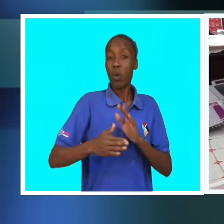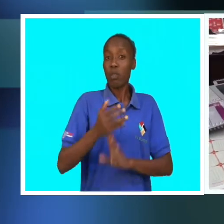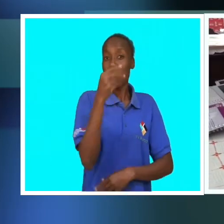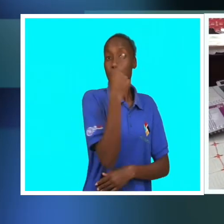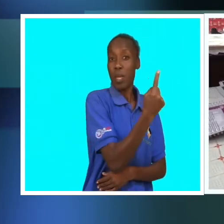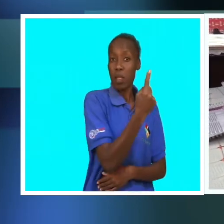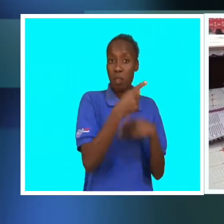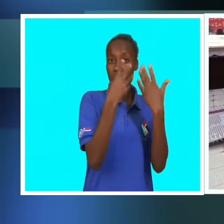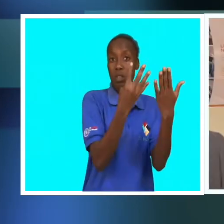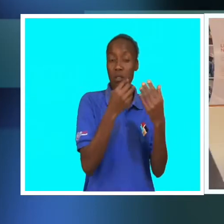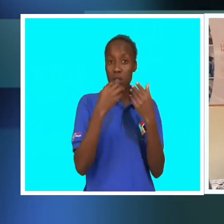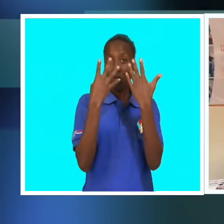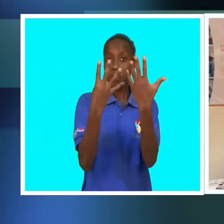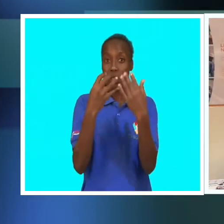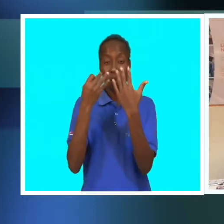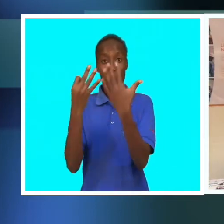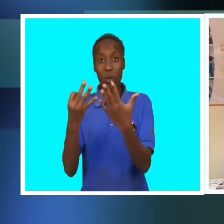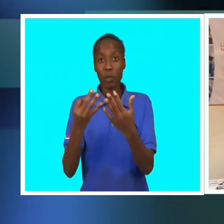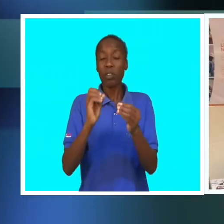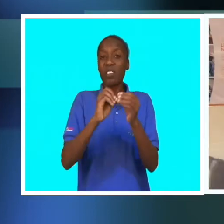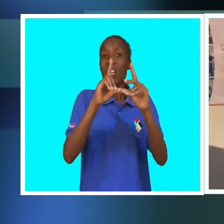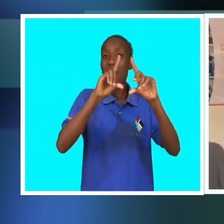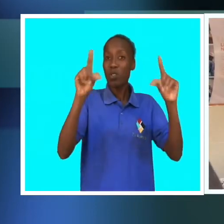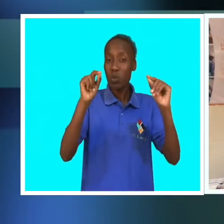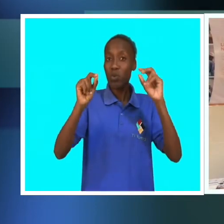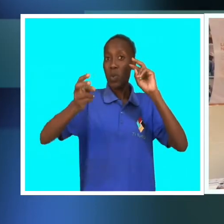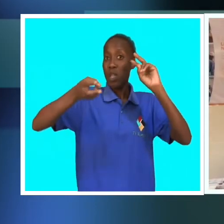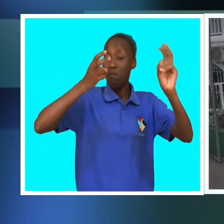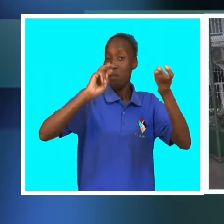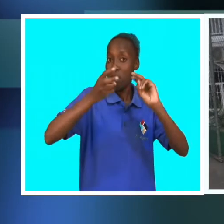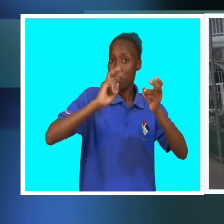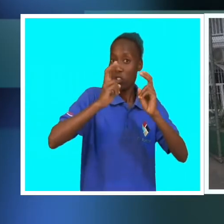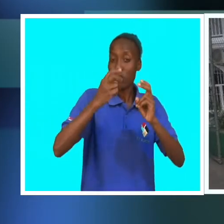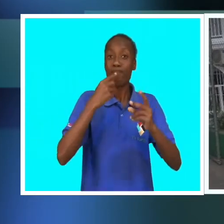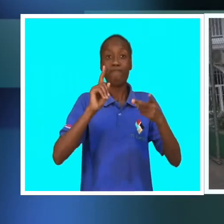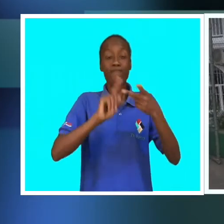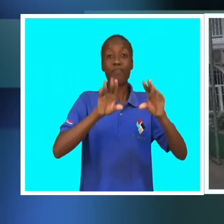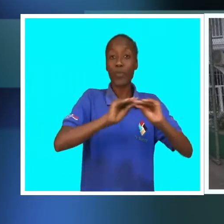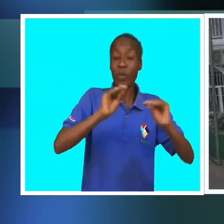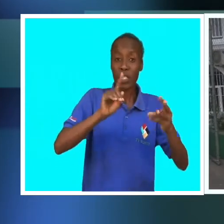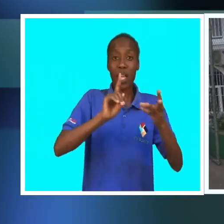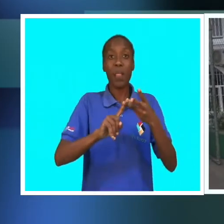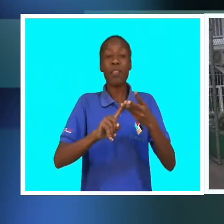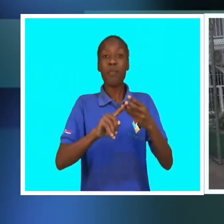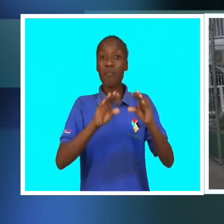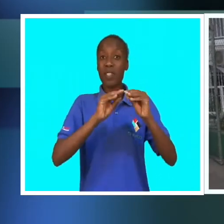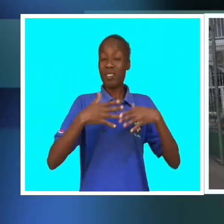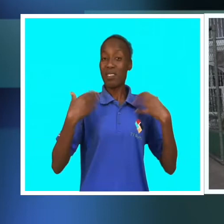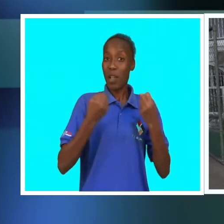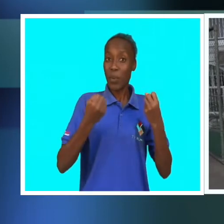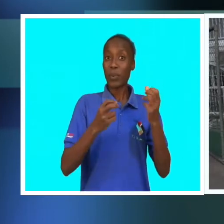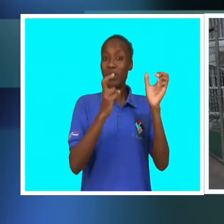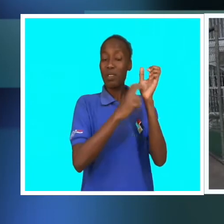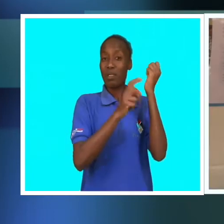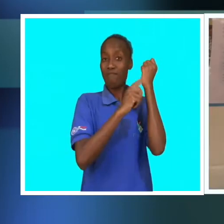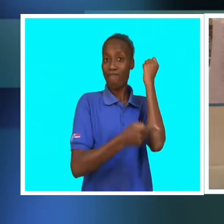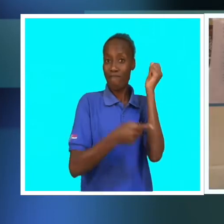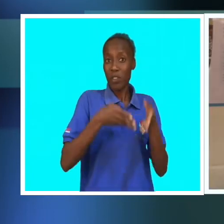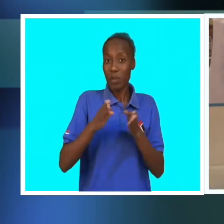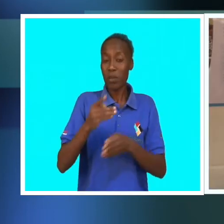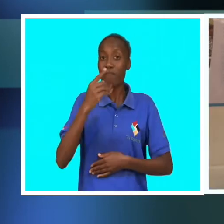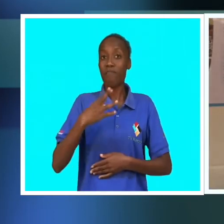1998, dedica-se à área de energias renováveis e educação para a saúde sexual reprodutiva.